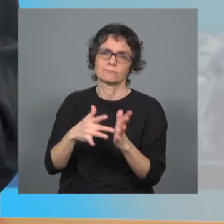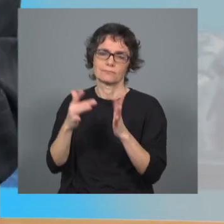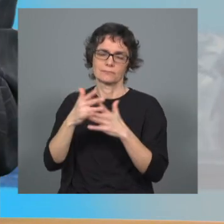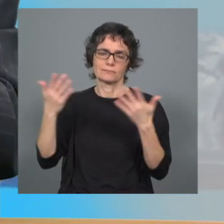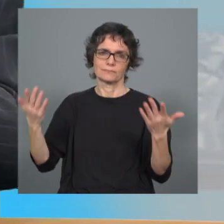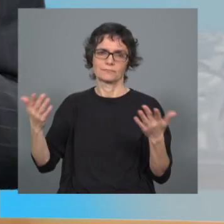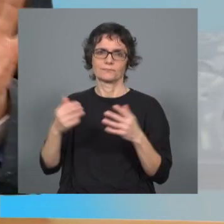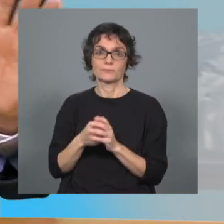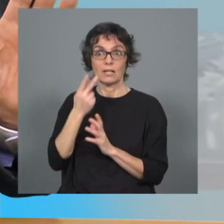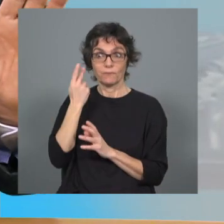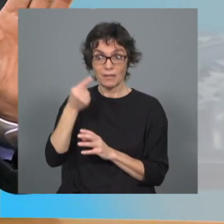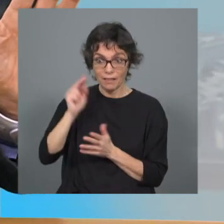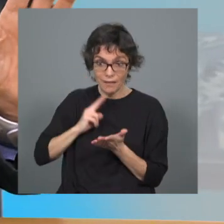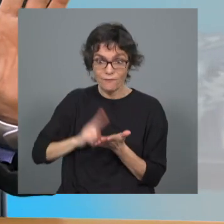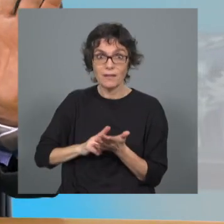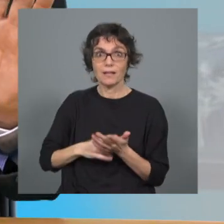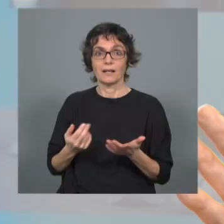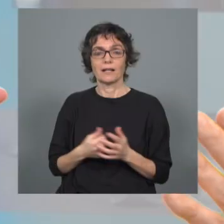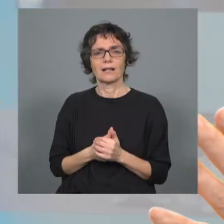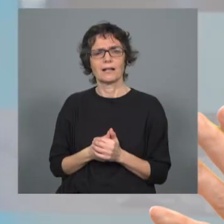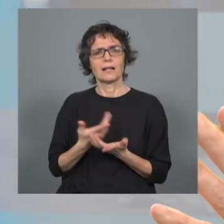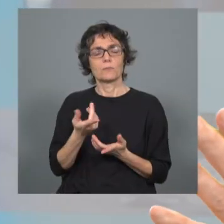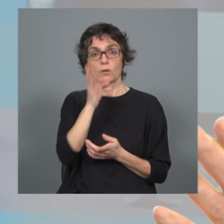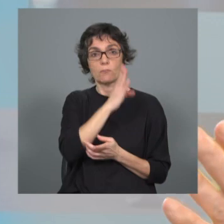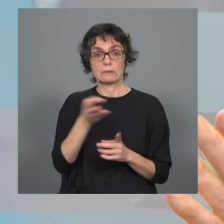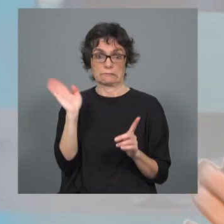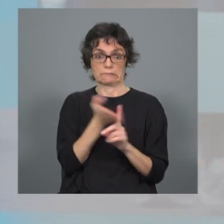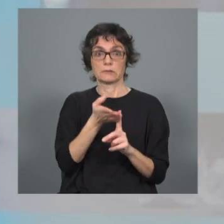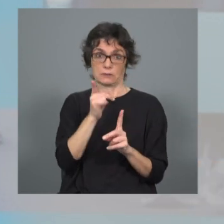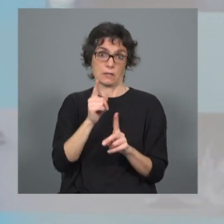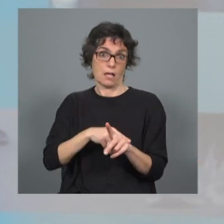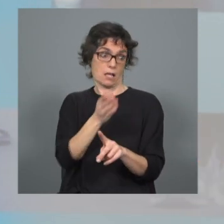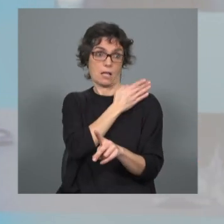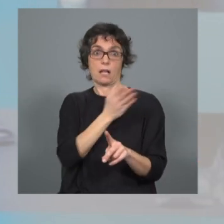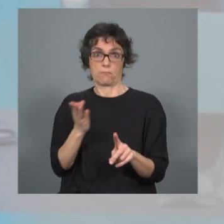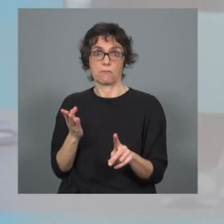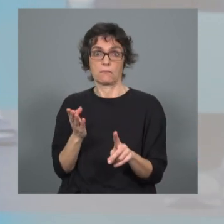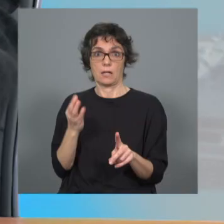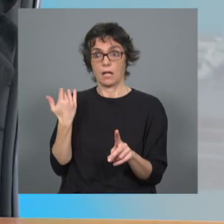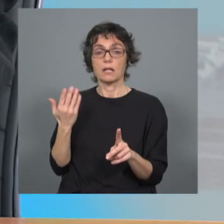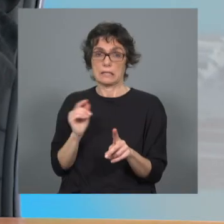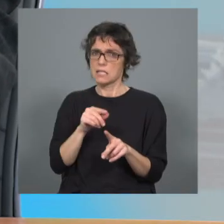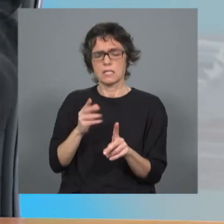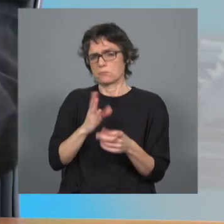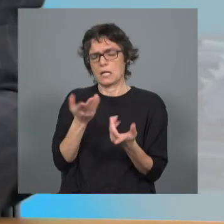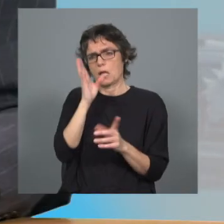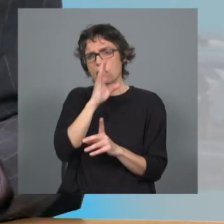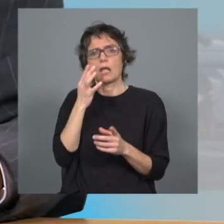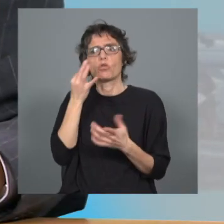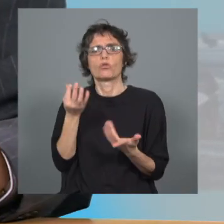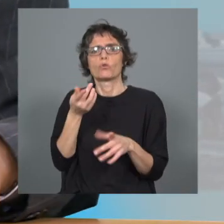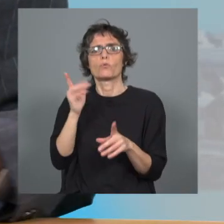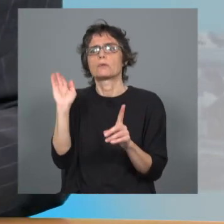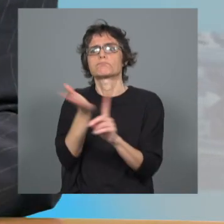viveram. Era uma prática de condenação, de facto, que existia à época, não é? Sim, a condenação é uma prática que não